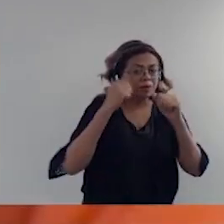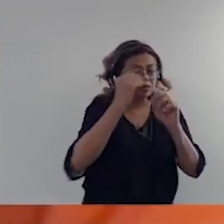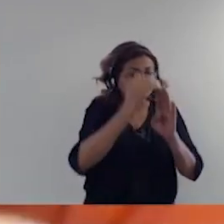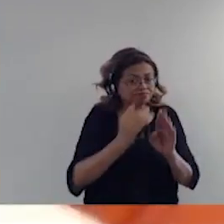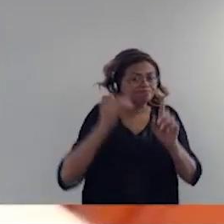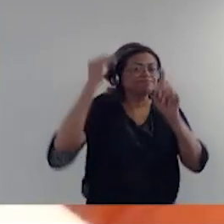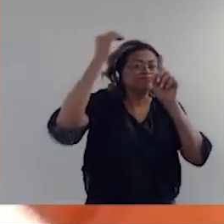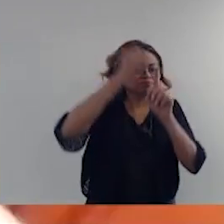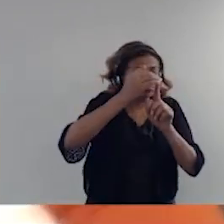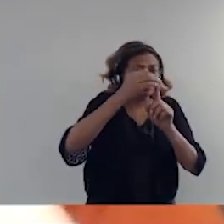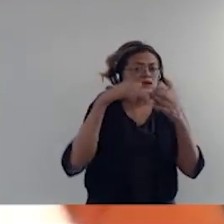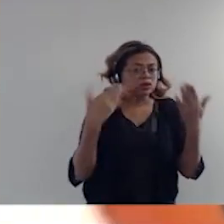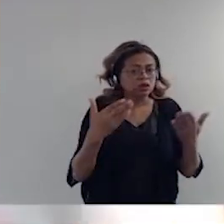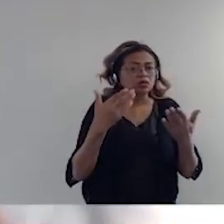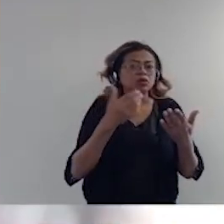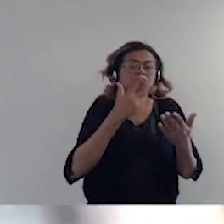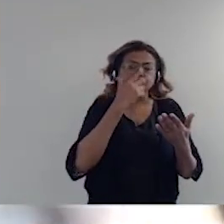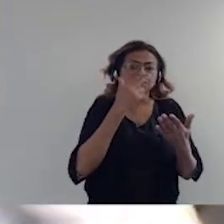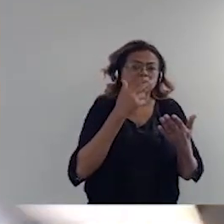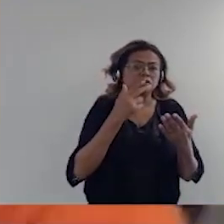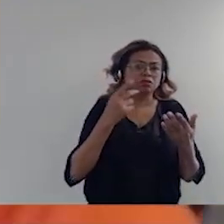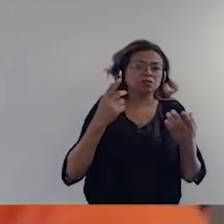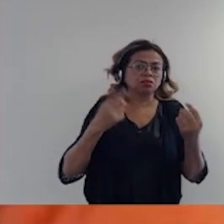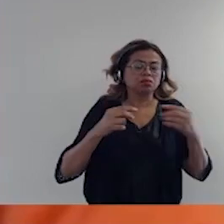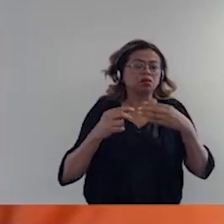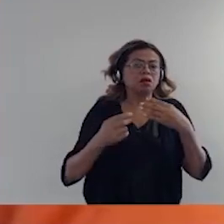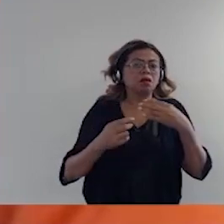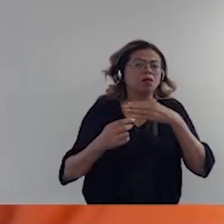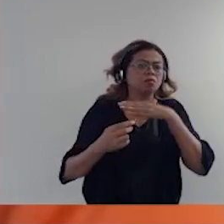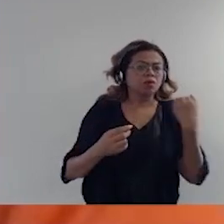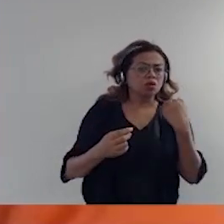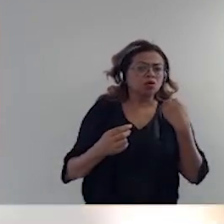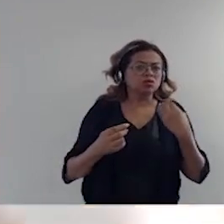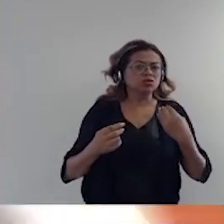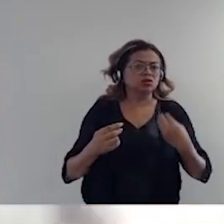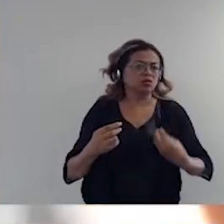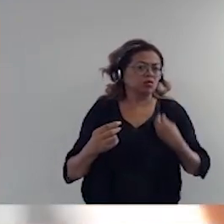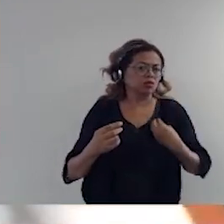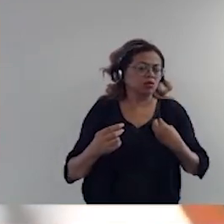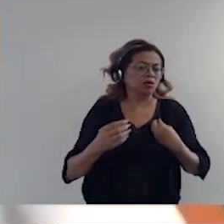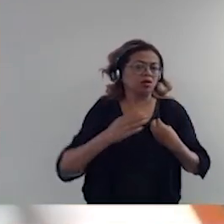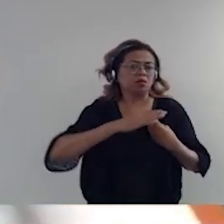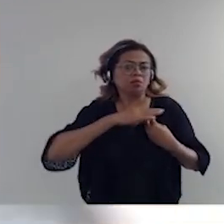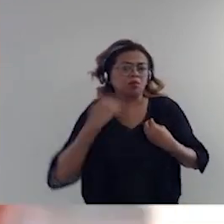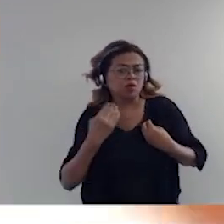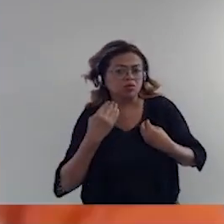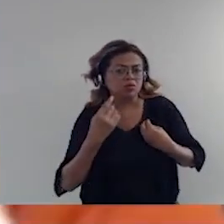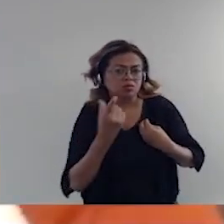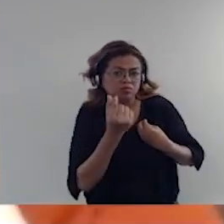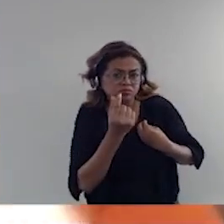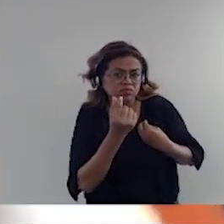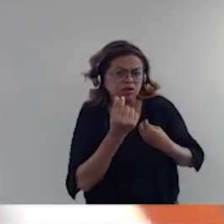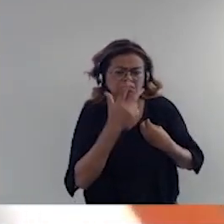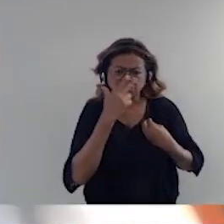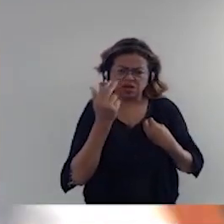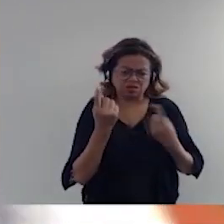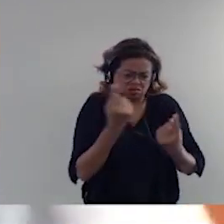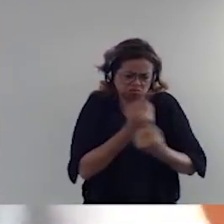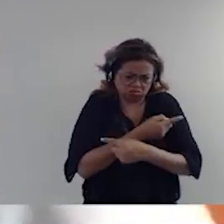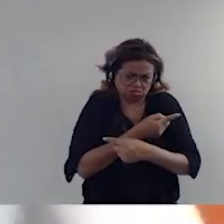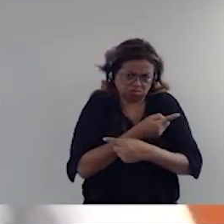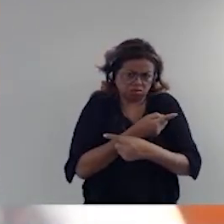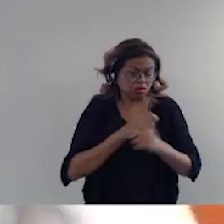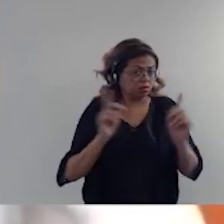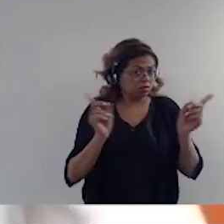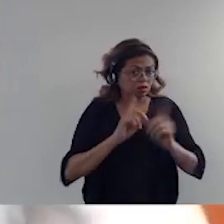de ver, essa falsa oposição entre morte física e morte econômica. Não tem essa oposição, porque parece que tem. Mas